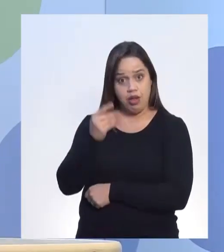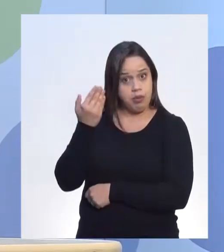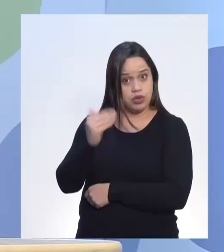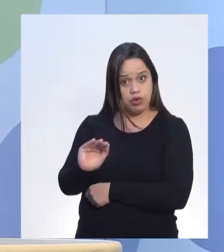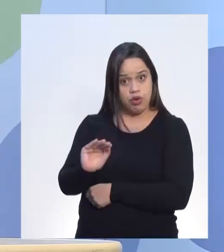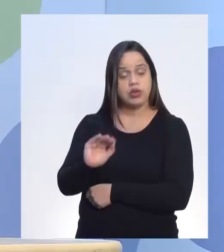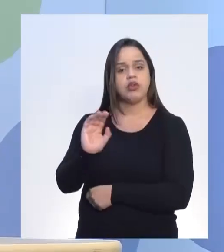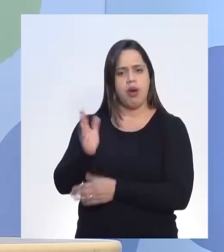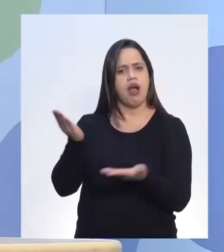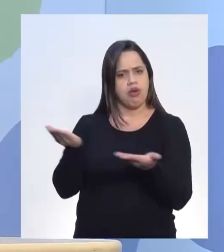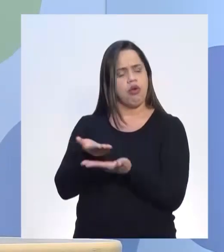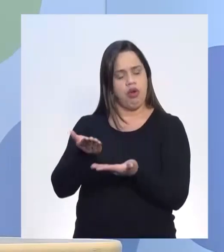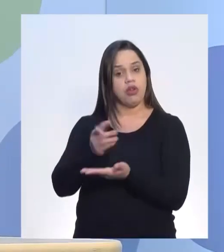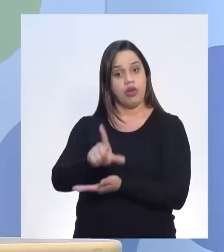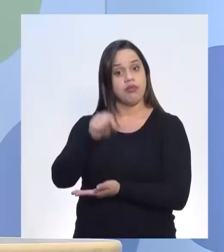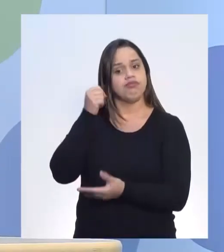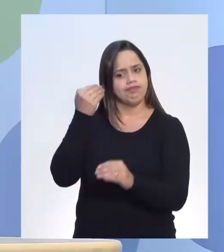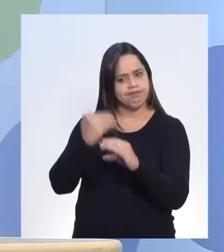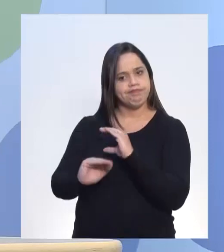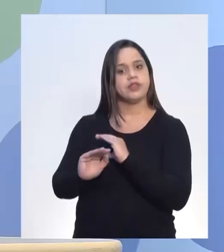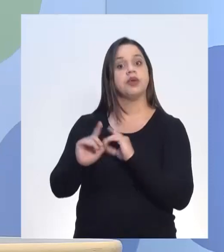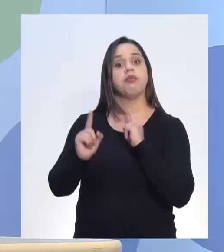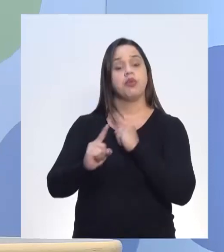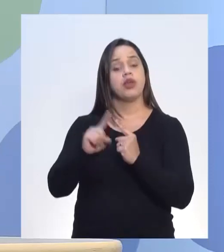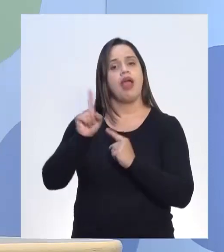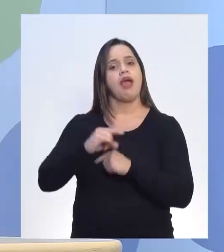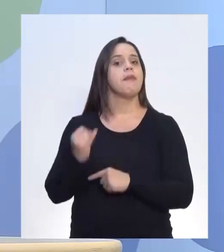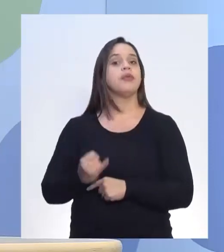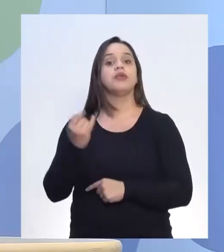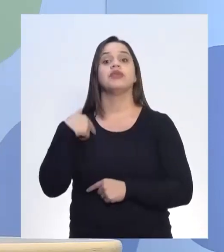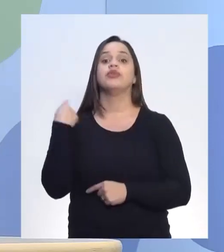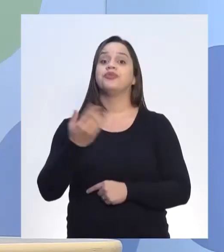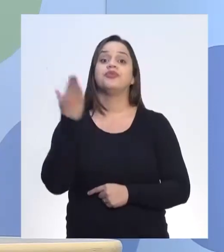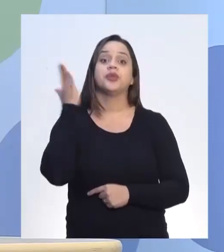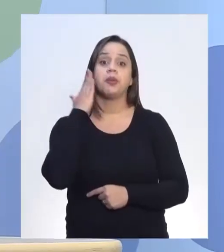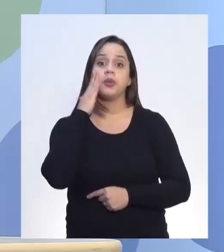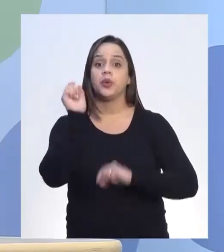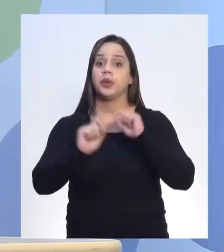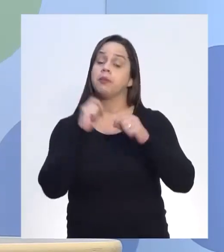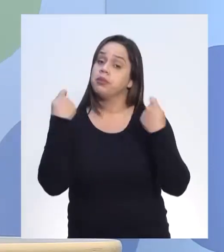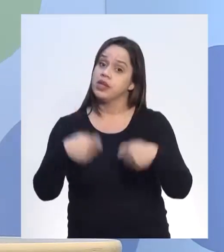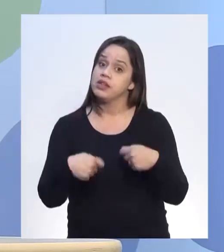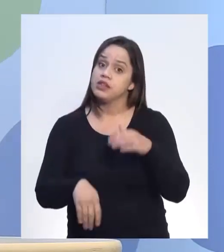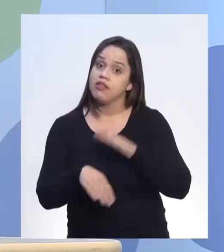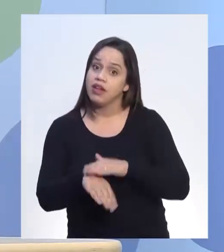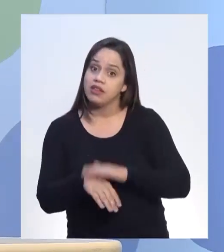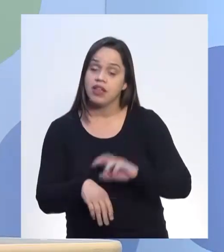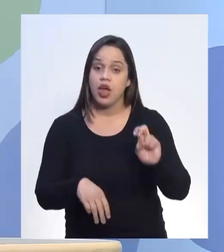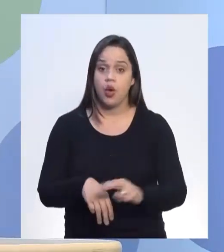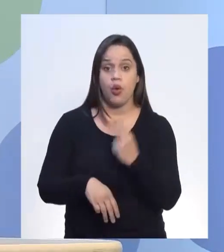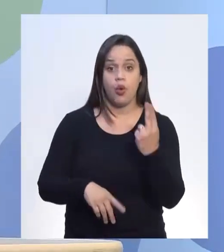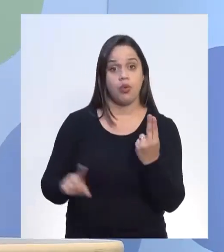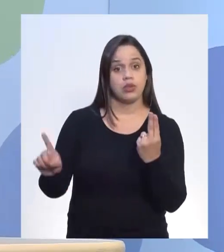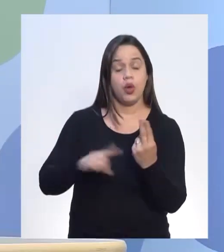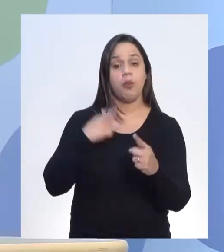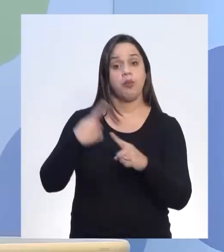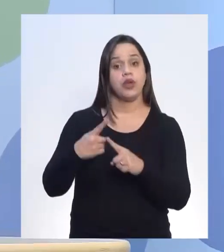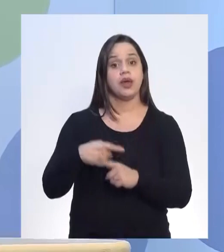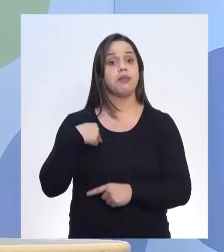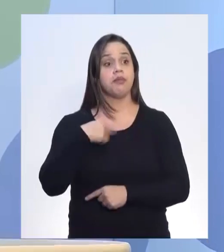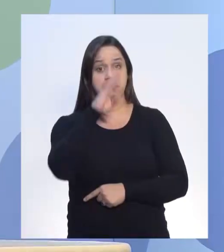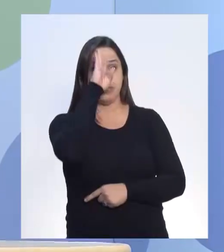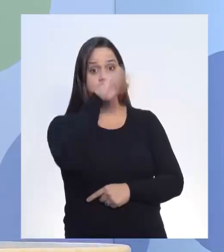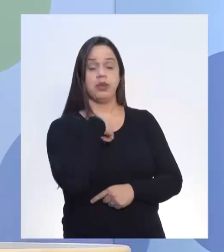encaminha para o seu professor. É muito importante para a gente saber o que precisa fazer ou não, principalmente para nós, né? Nós vamos ter